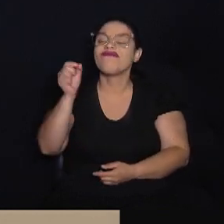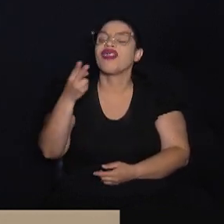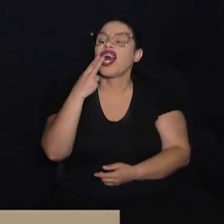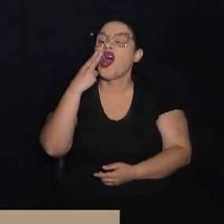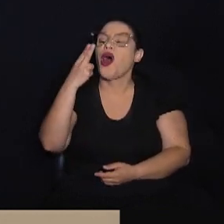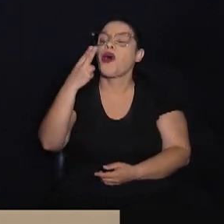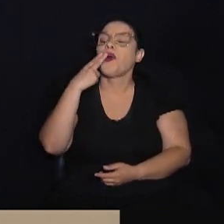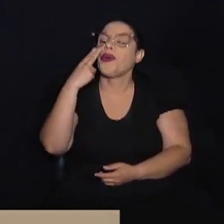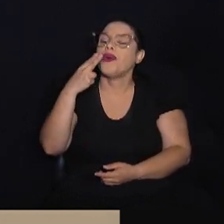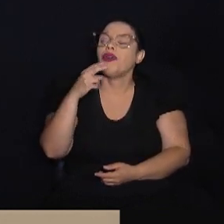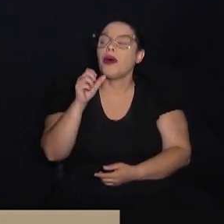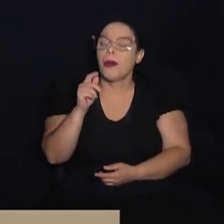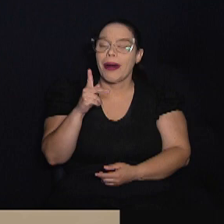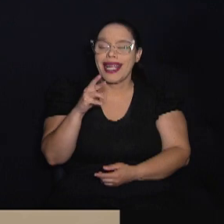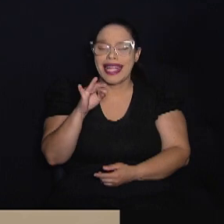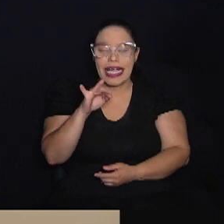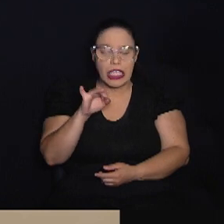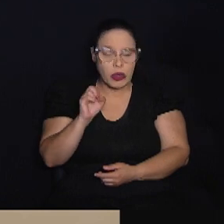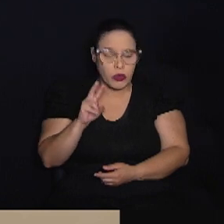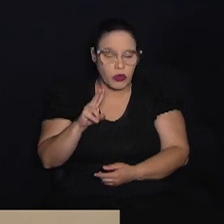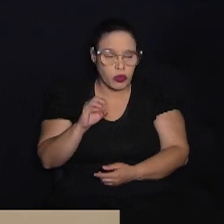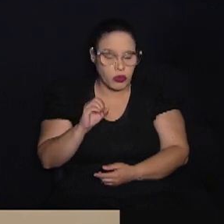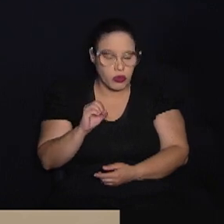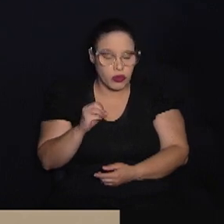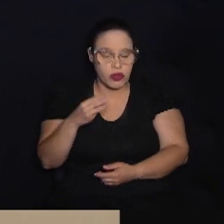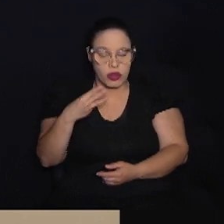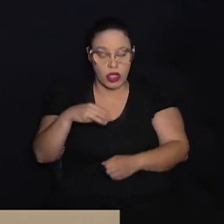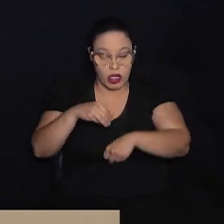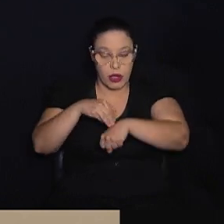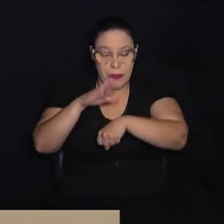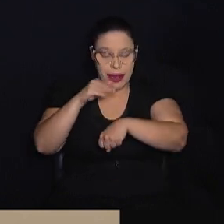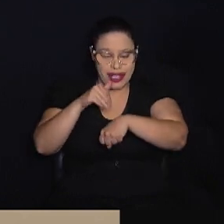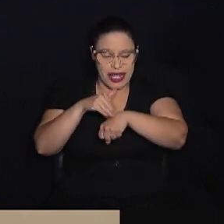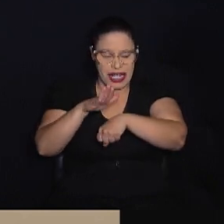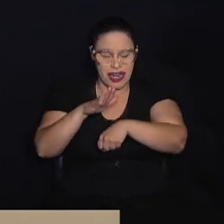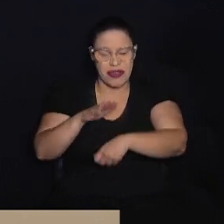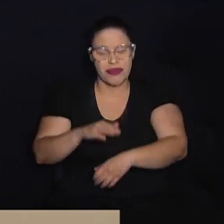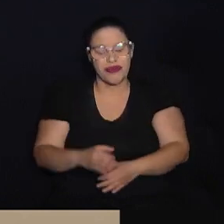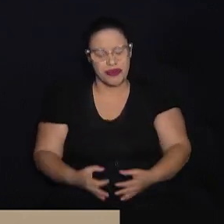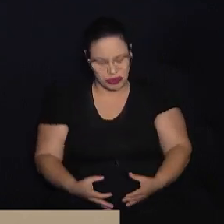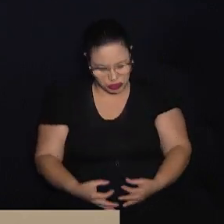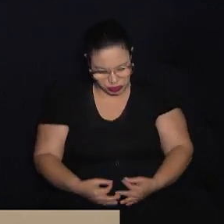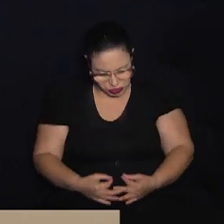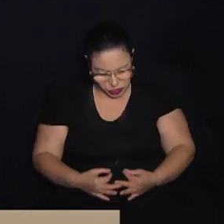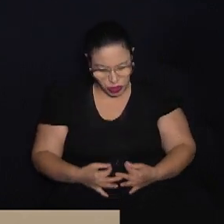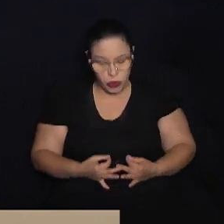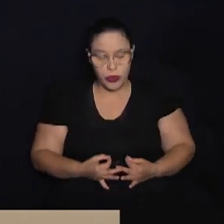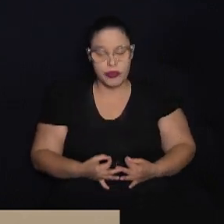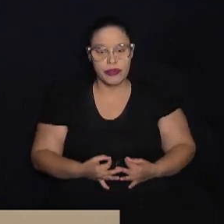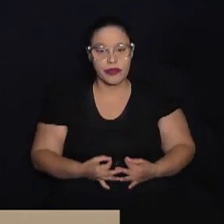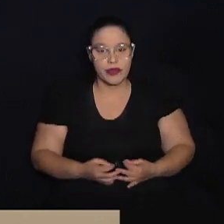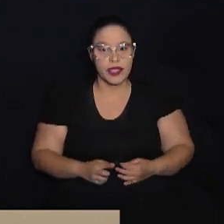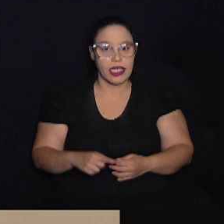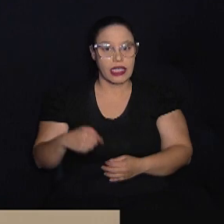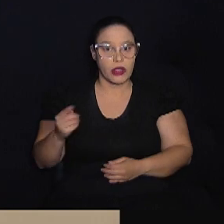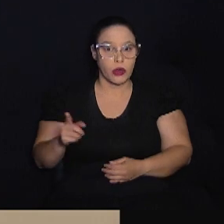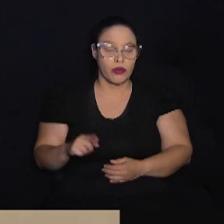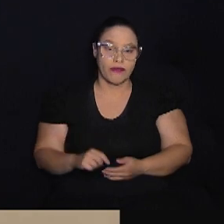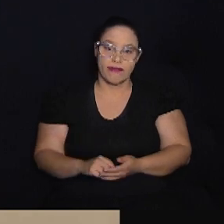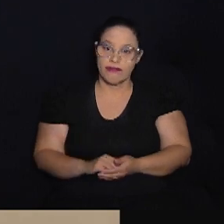ou ativo ou passivo, aumenta até em 3 vezes mais a chance de você ter o câncer de bexiga. Além de exposição